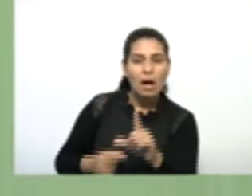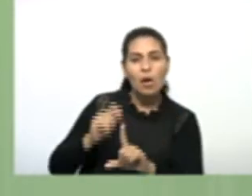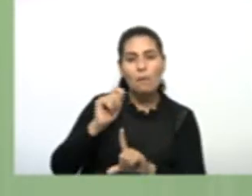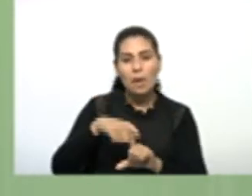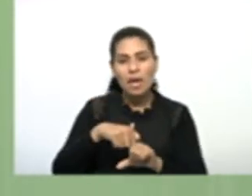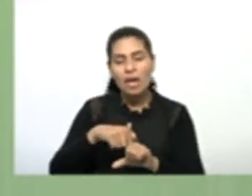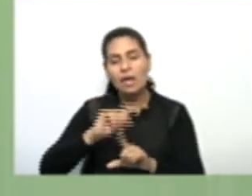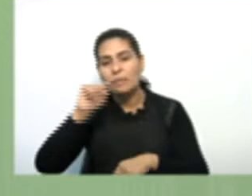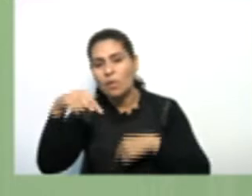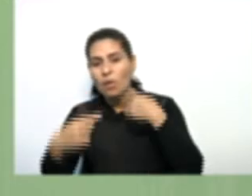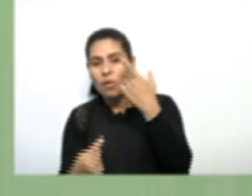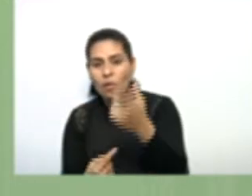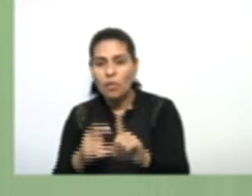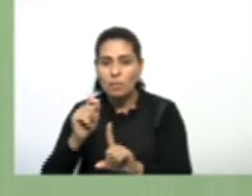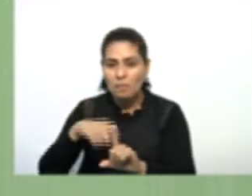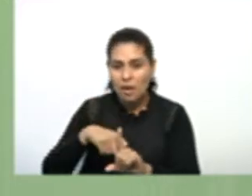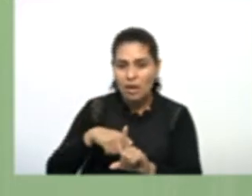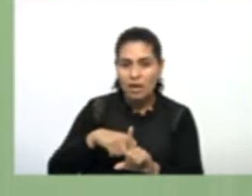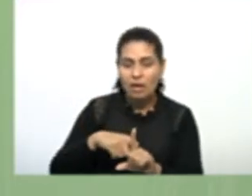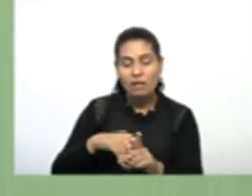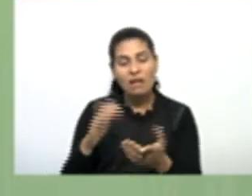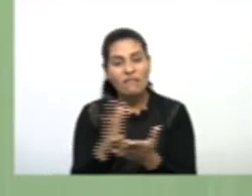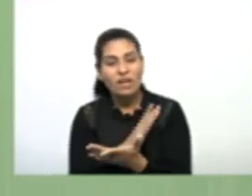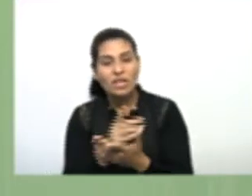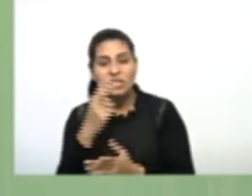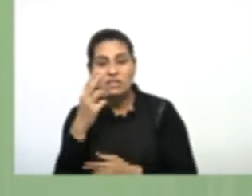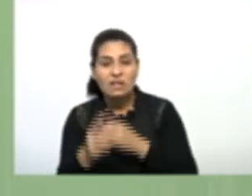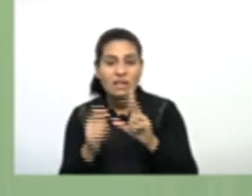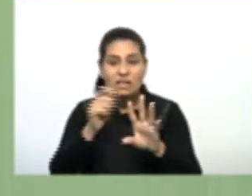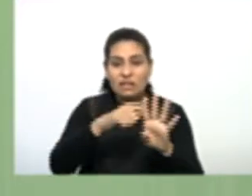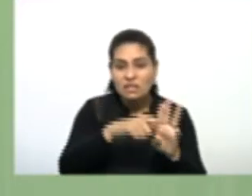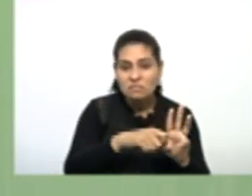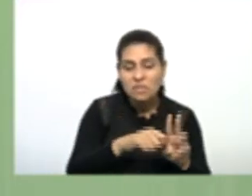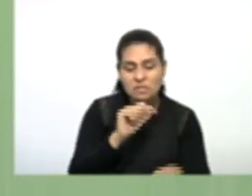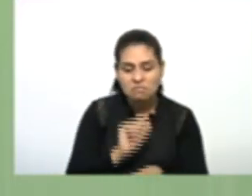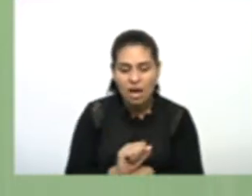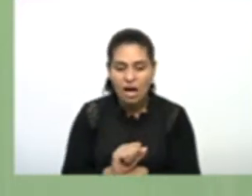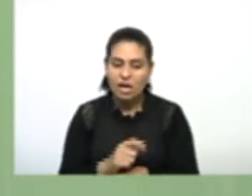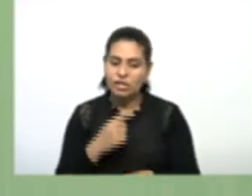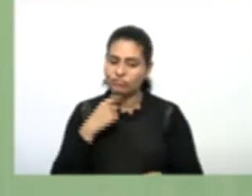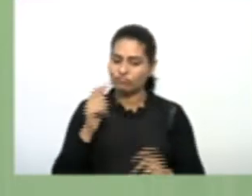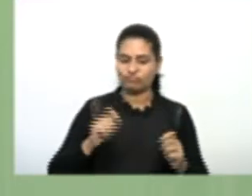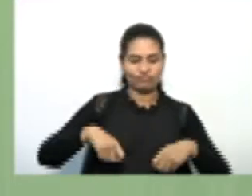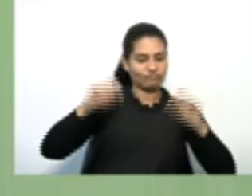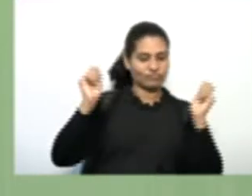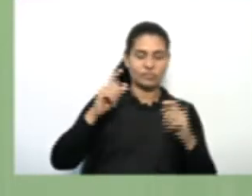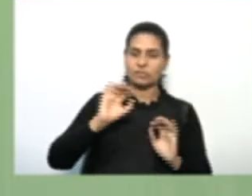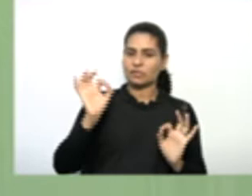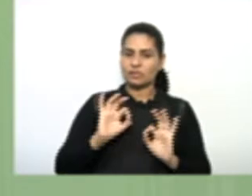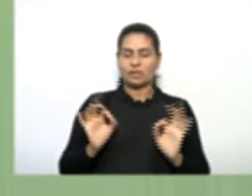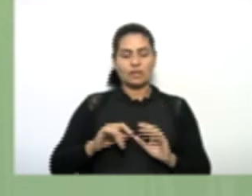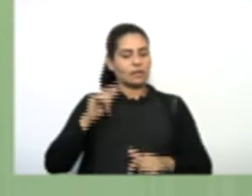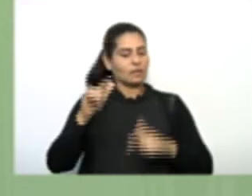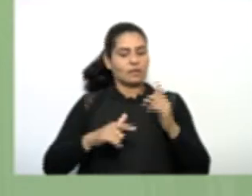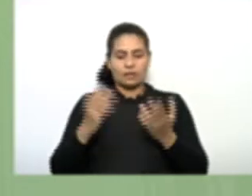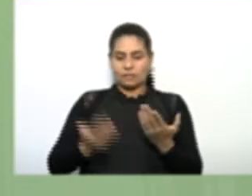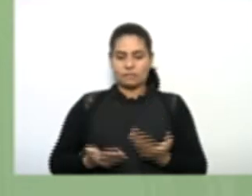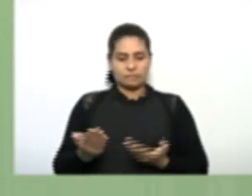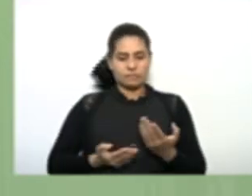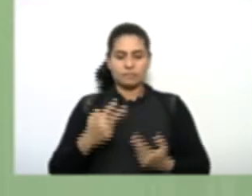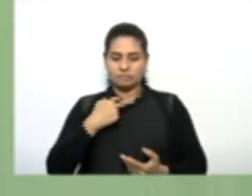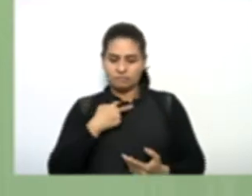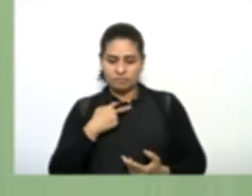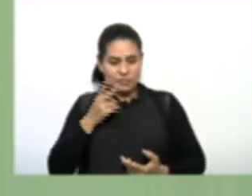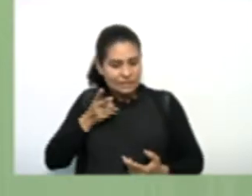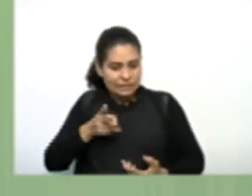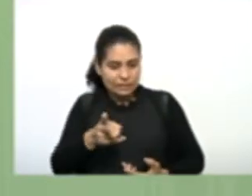meses sem prestar serviço, depois uma vez a cada 3 meses, isso aí não é mais um empregado, né? O empregado não pode ser eventual.